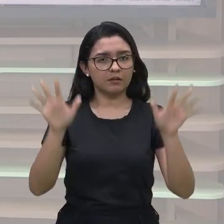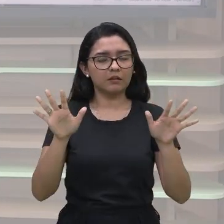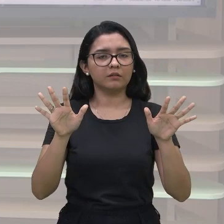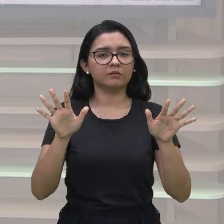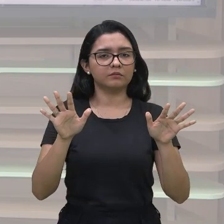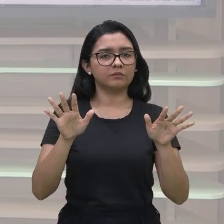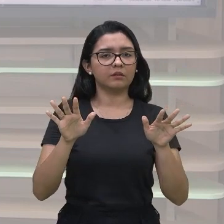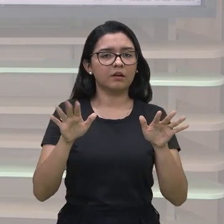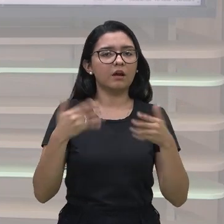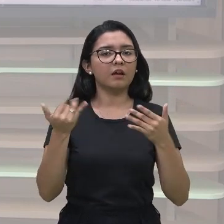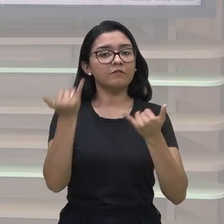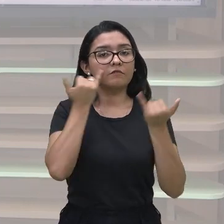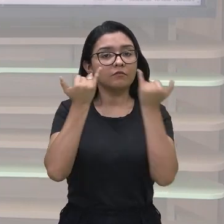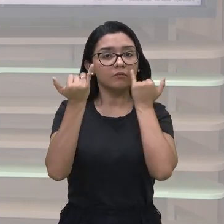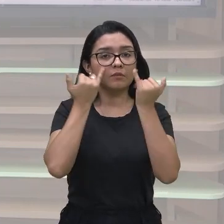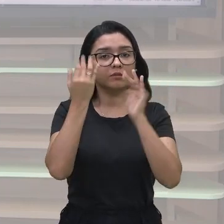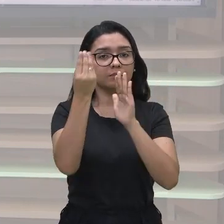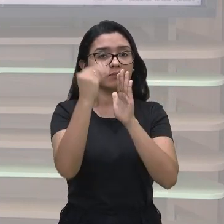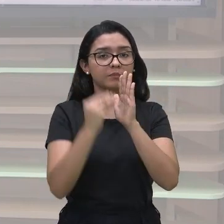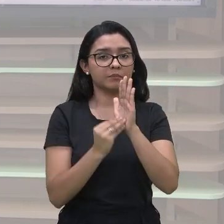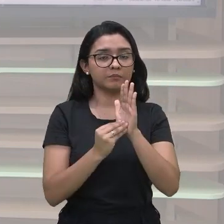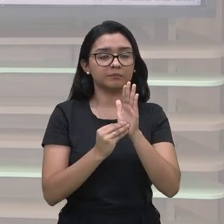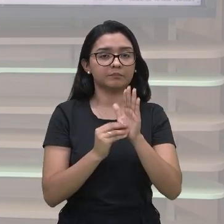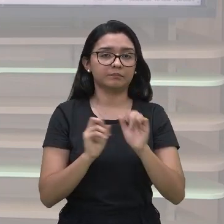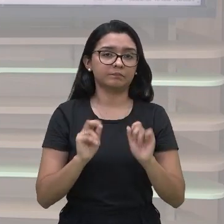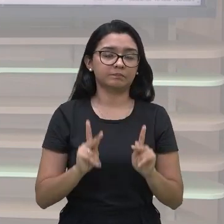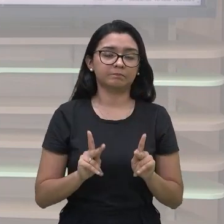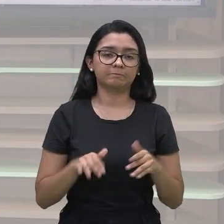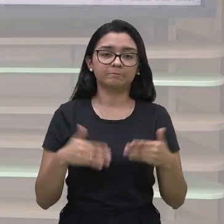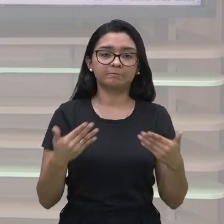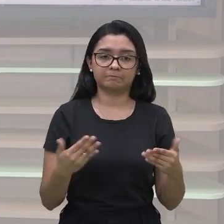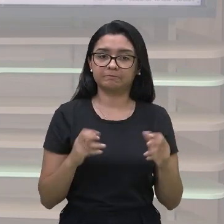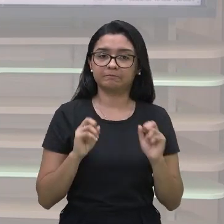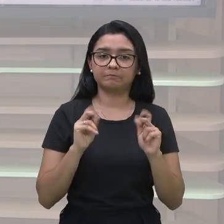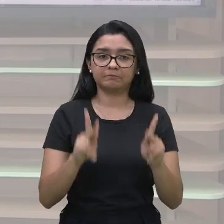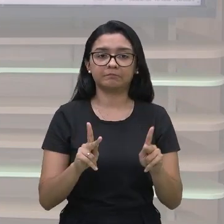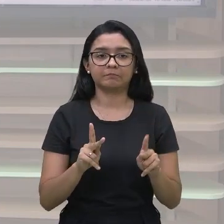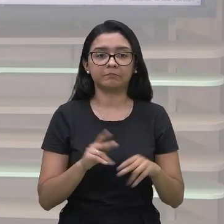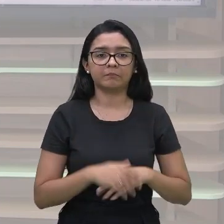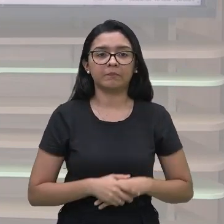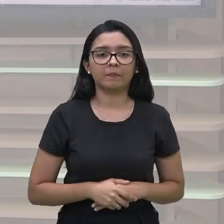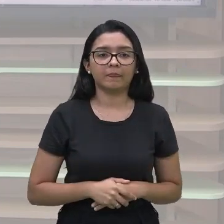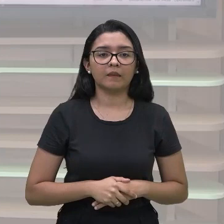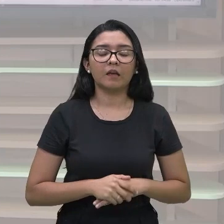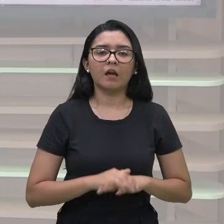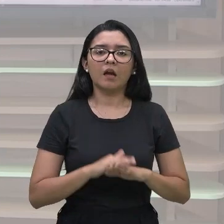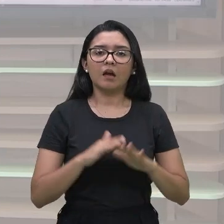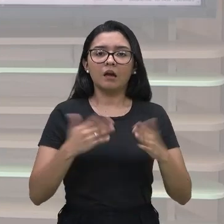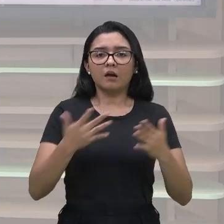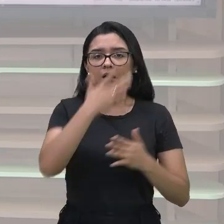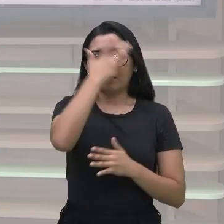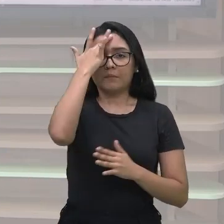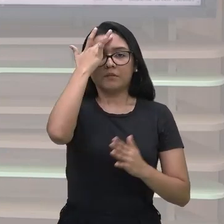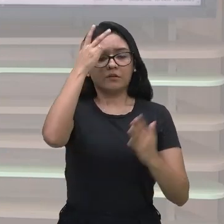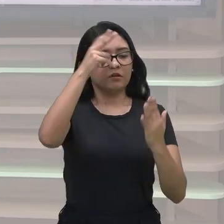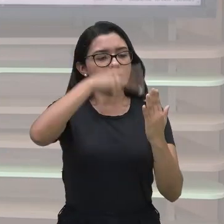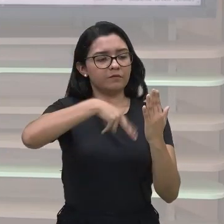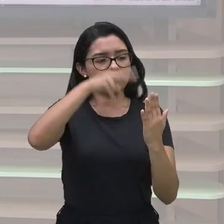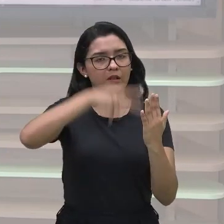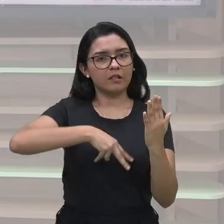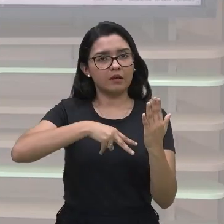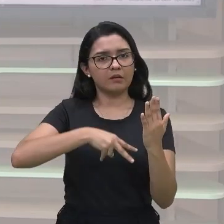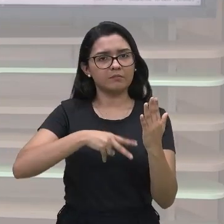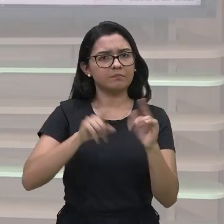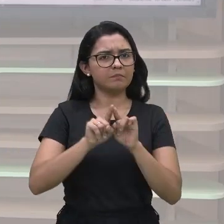a mensagem do locutor, ok? Muito bem. O interlocutor vai ler esse texto aí e não vai